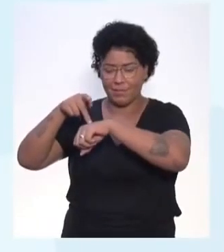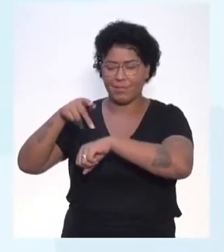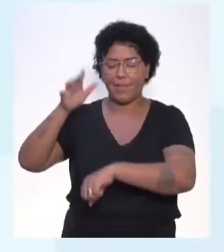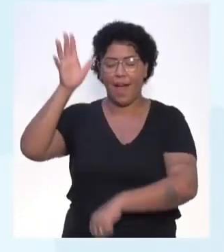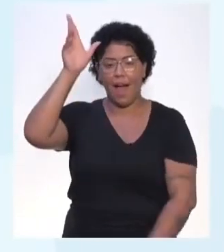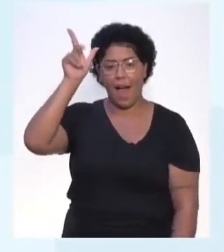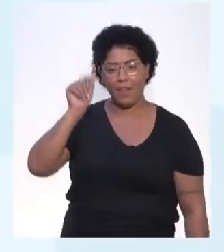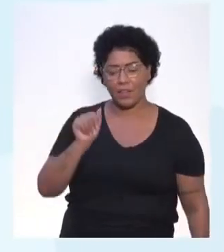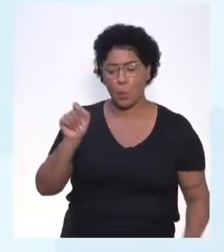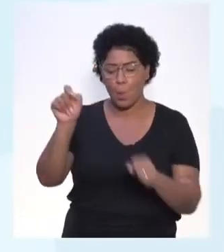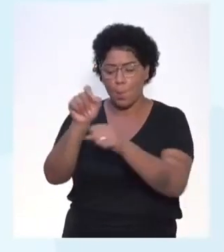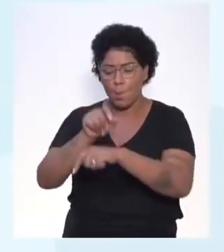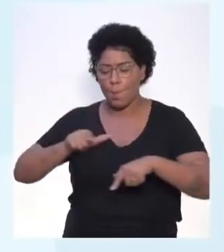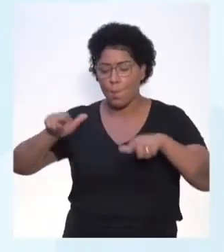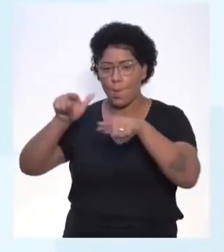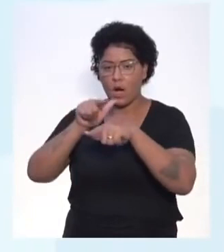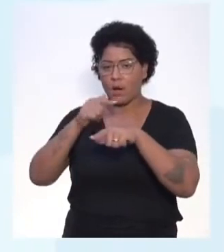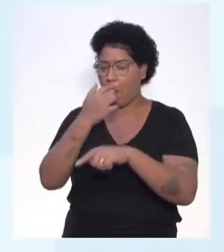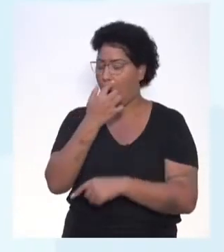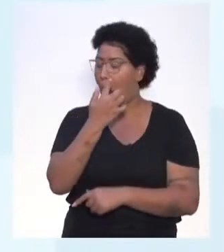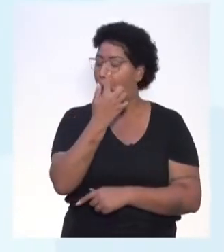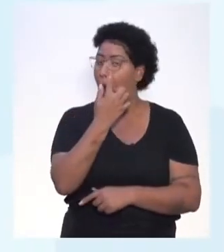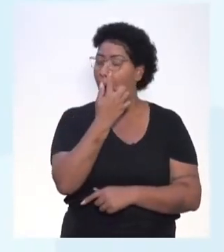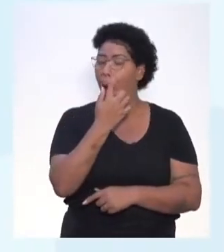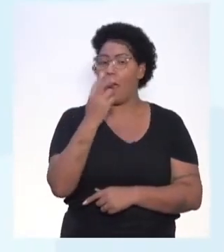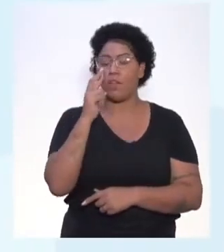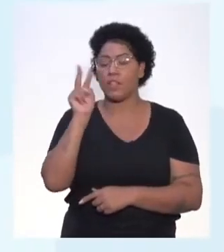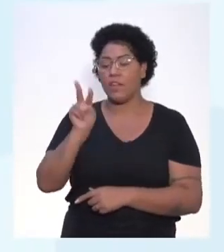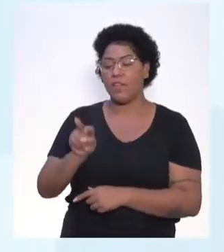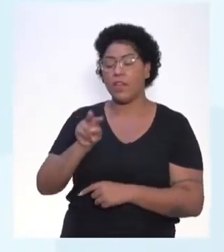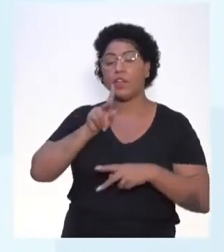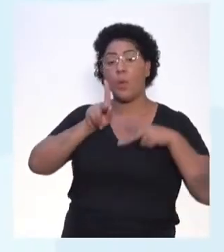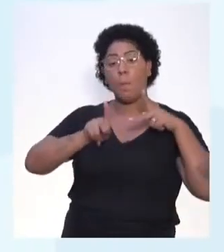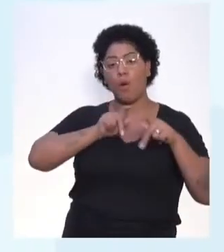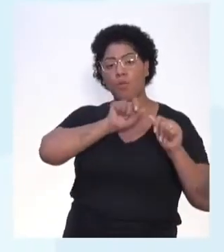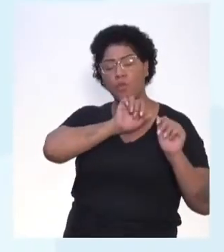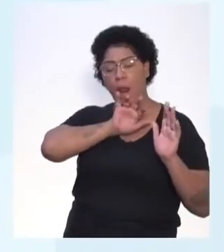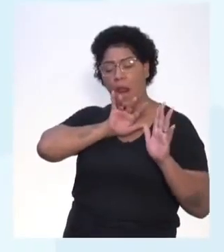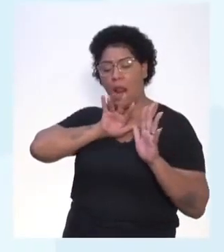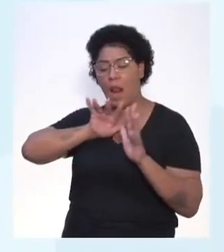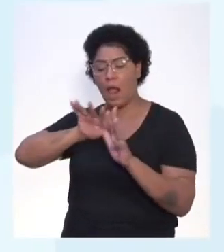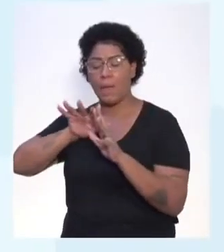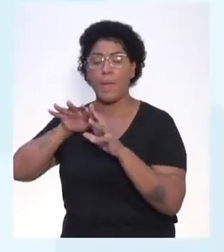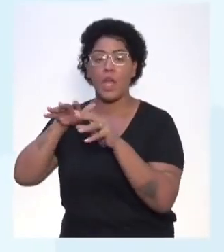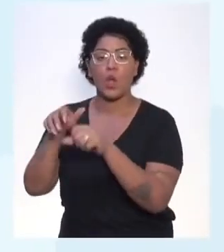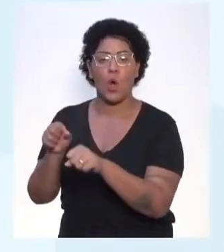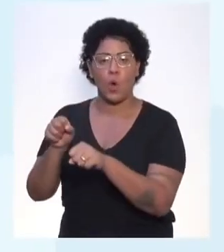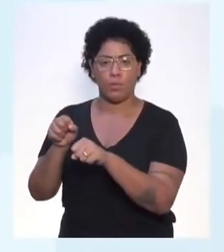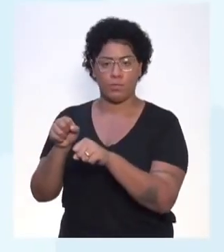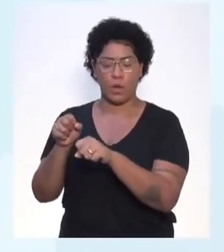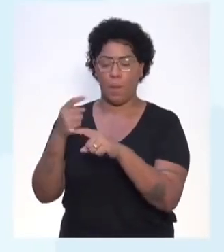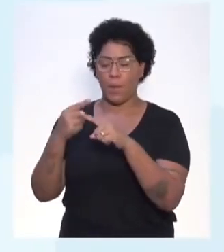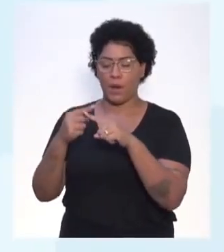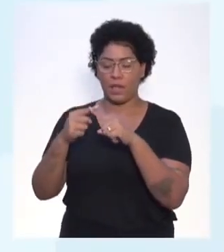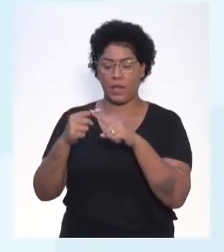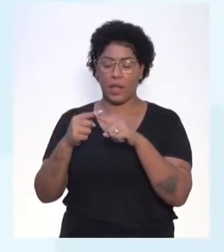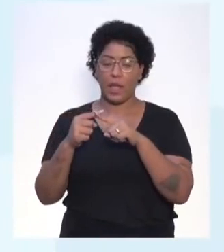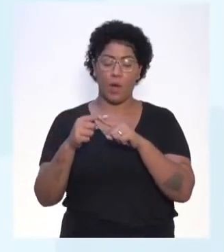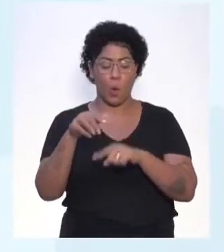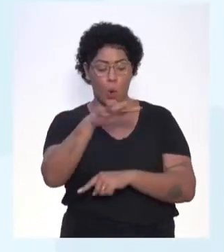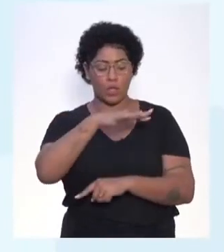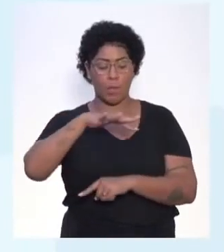chegar, civilizar, entre aspas, e dividir, né? Ou seja, é um processo que não respeitou a soberania dos